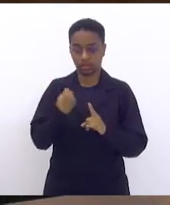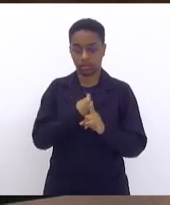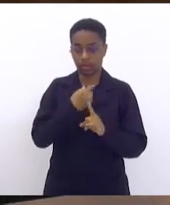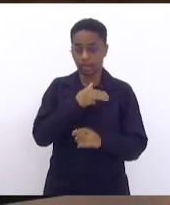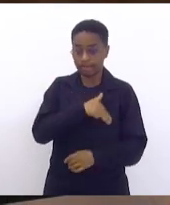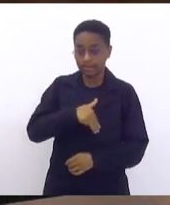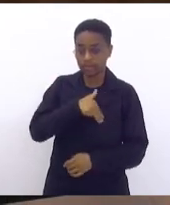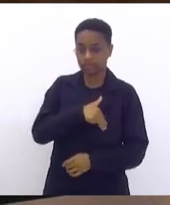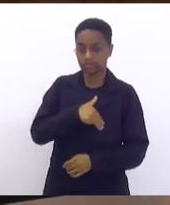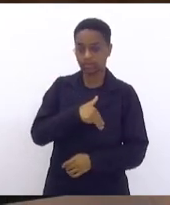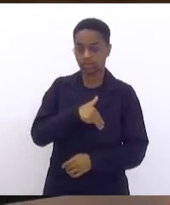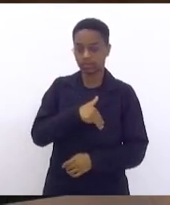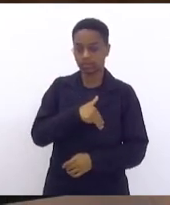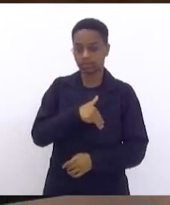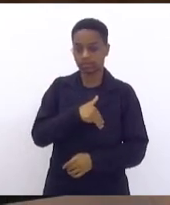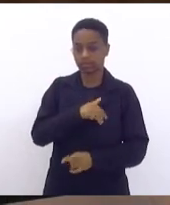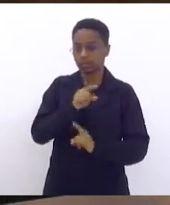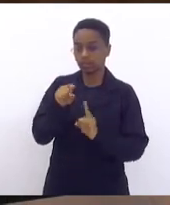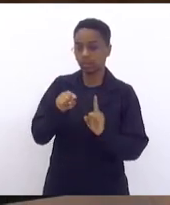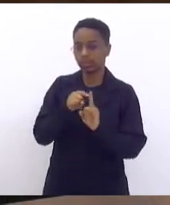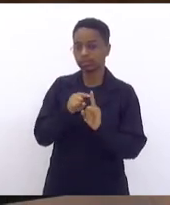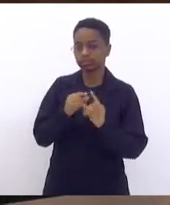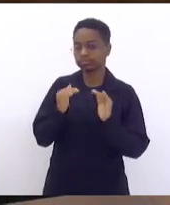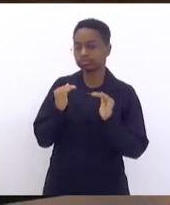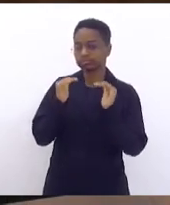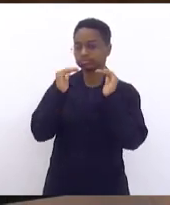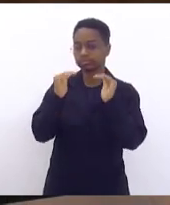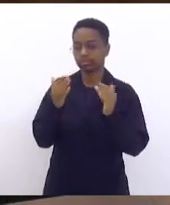que nós estamos fazendo hoje, aprovando esta lei,